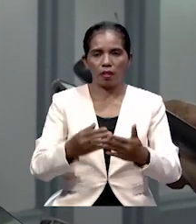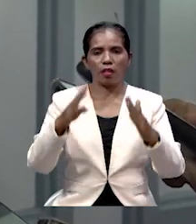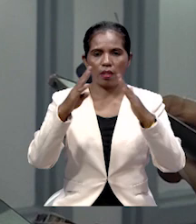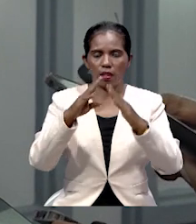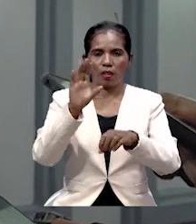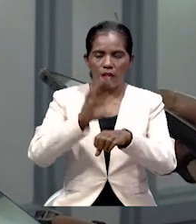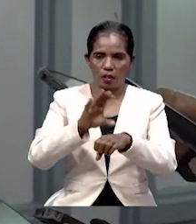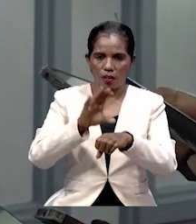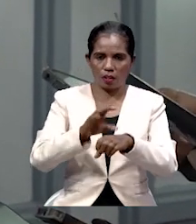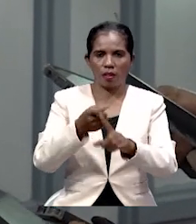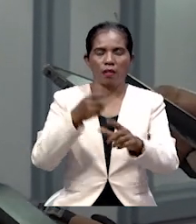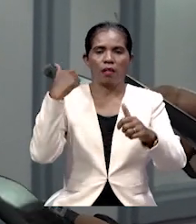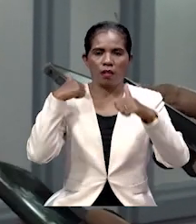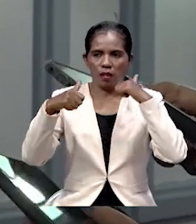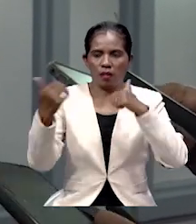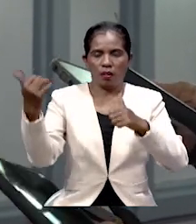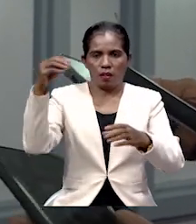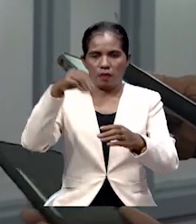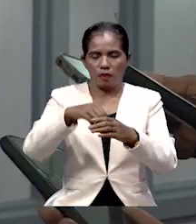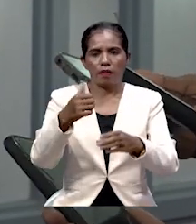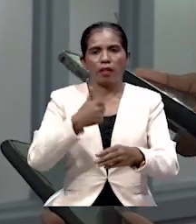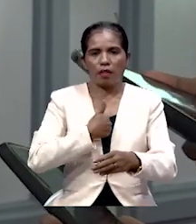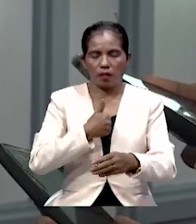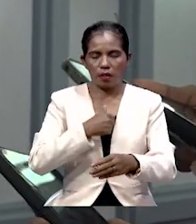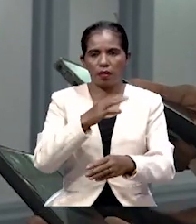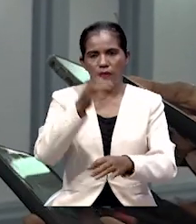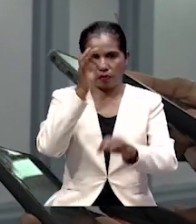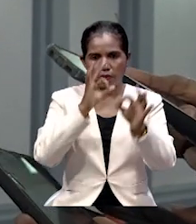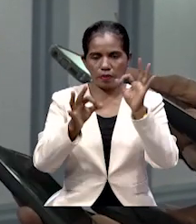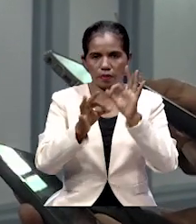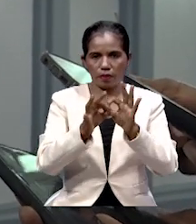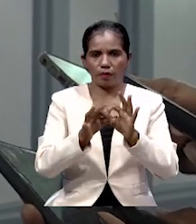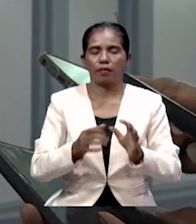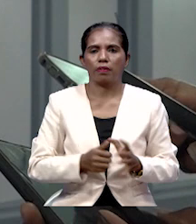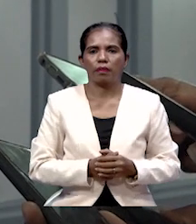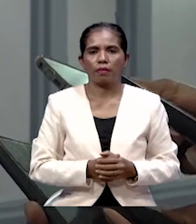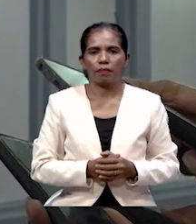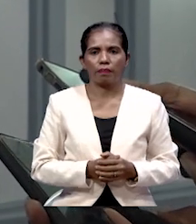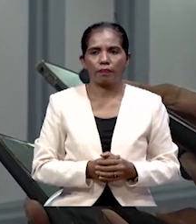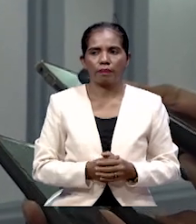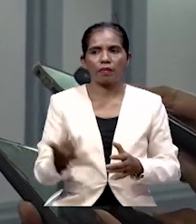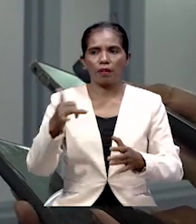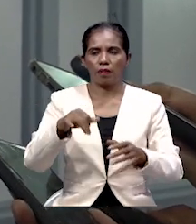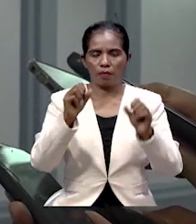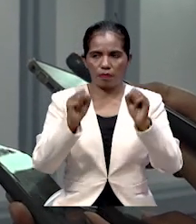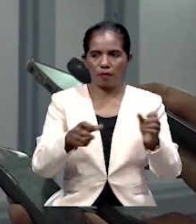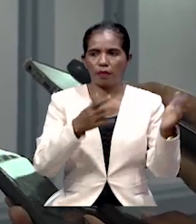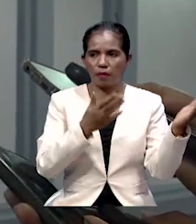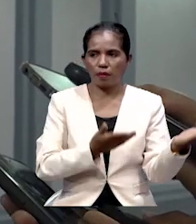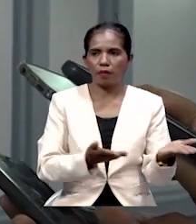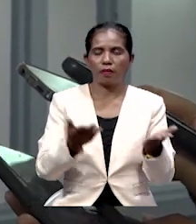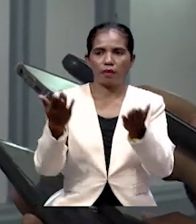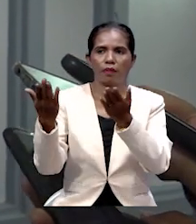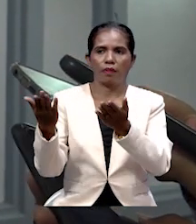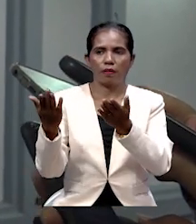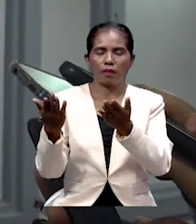ligou-se atividade sira que sira começa a envolver anda da unha, fiar cata si boa sira belo lor sira belo sai nes